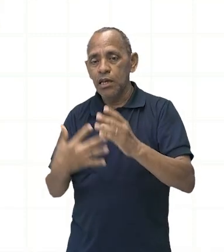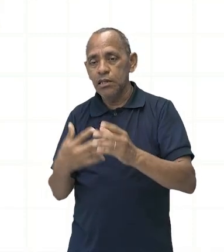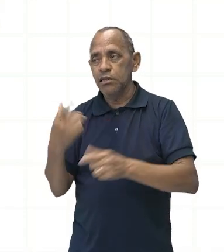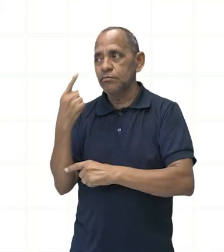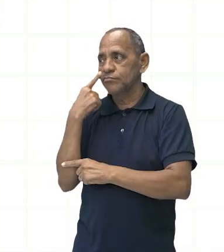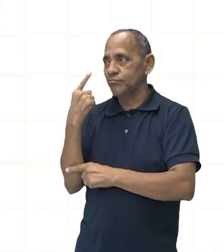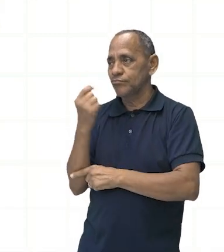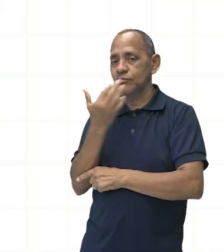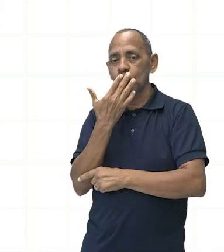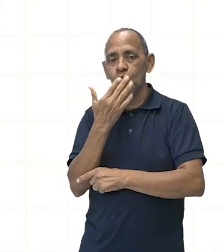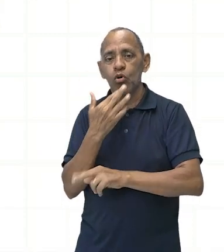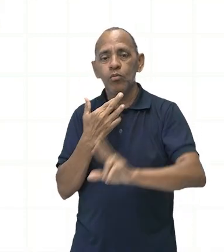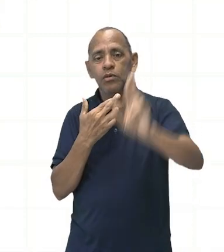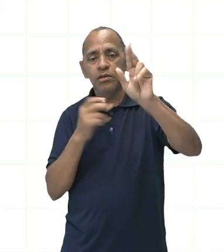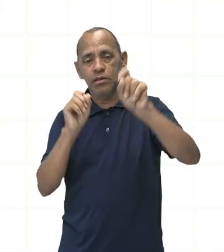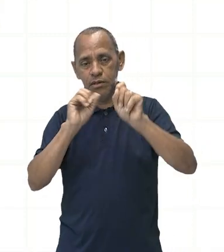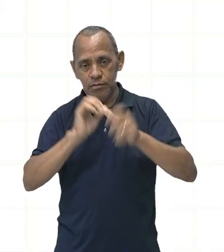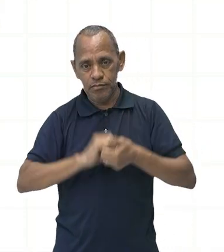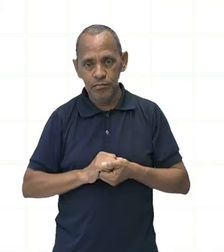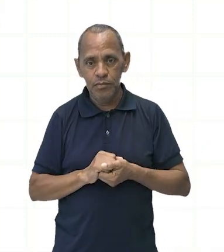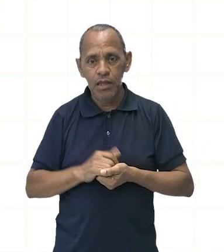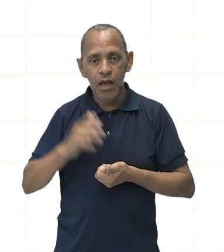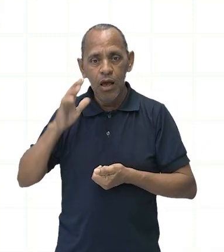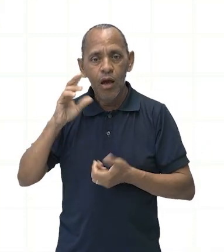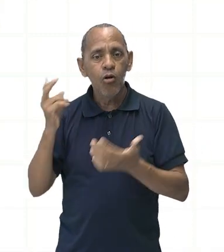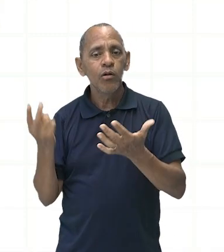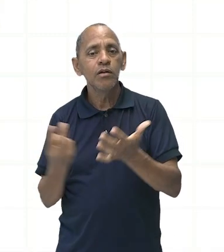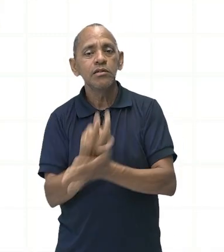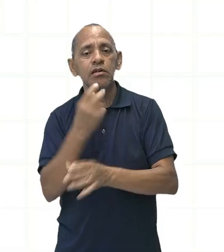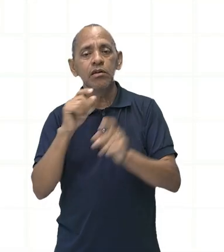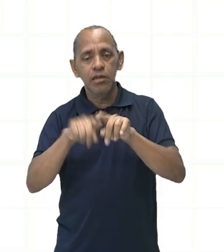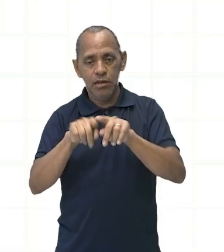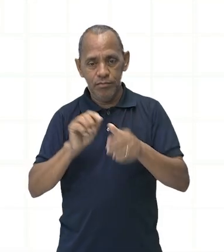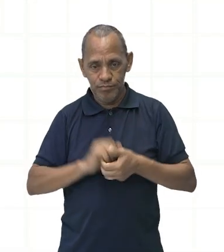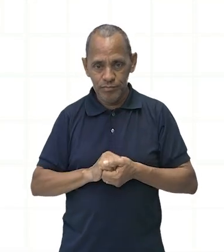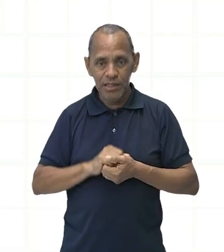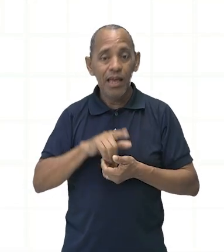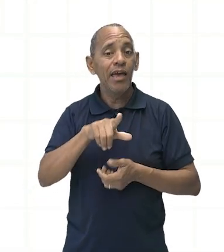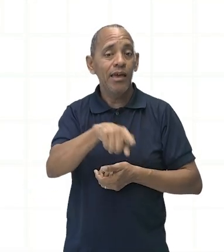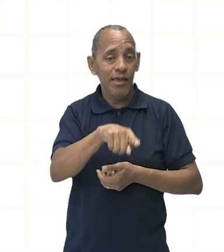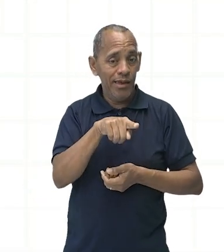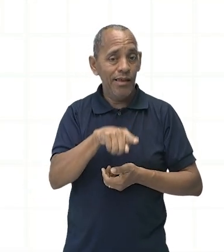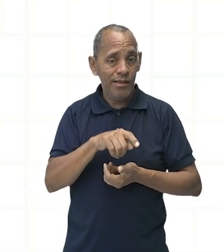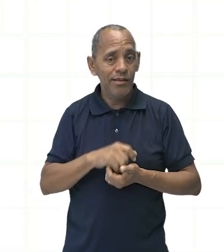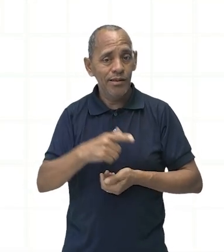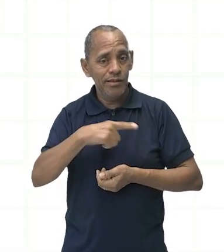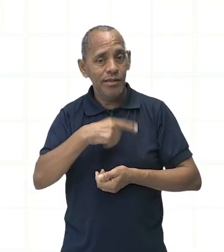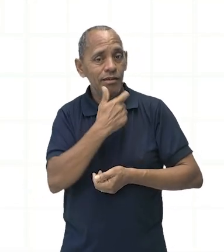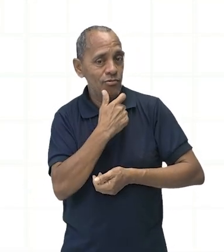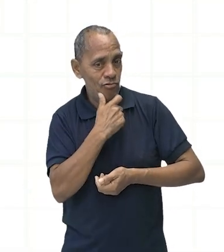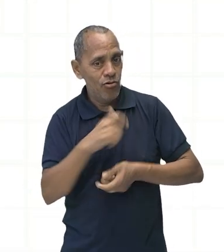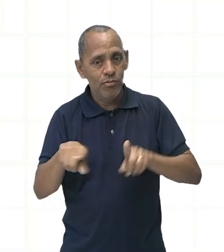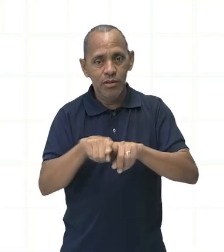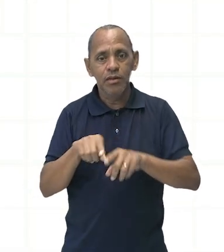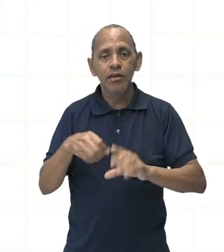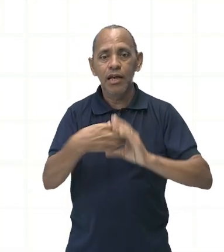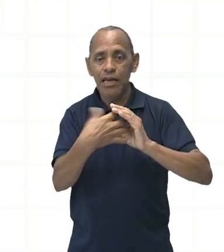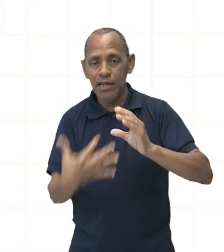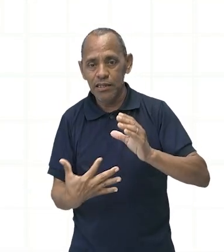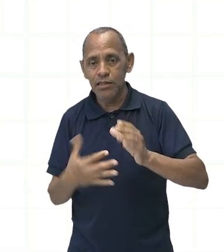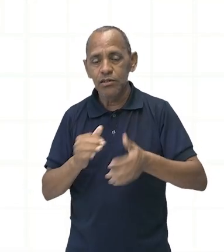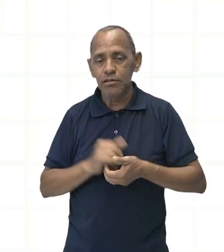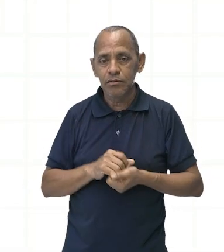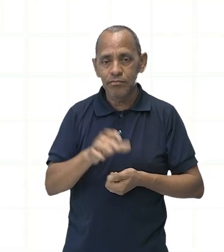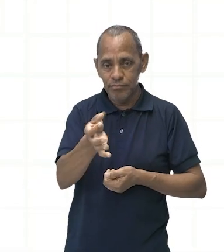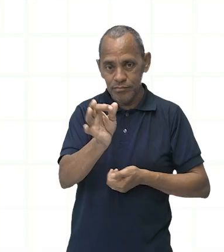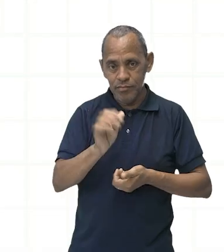cor representando. E o que aconteceu com ele? Ele está manifestando essa característica,